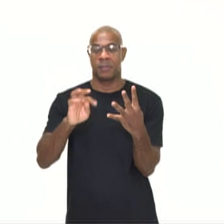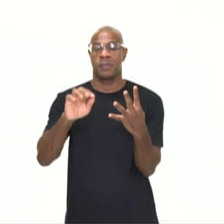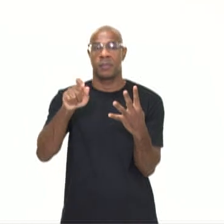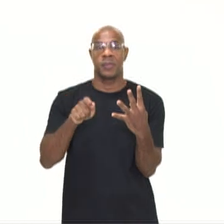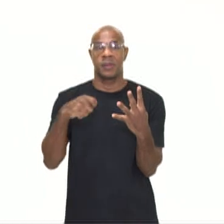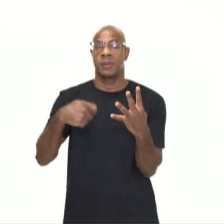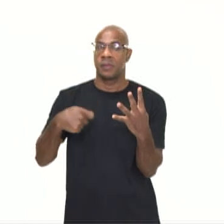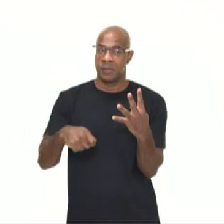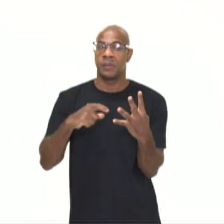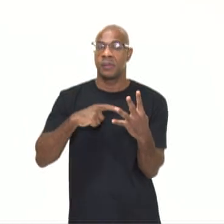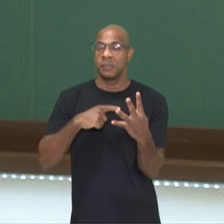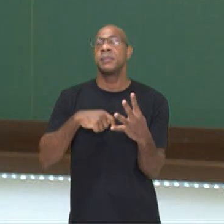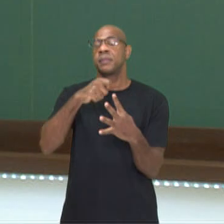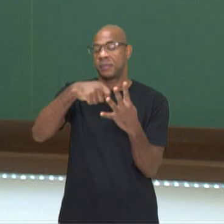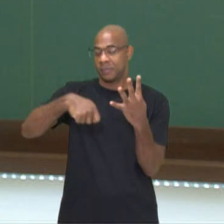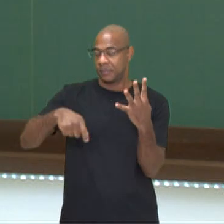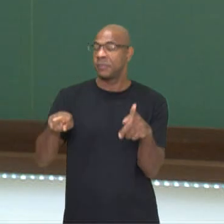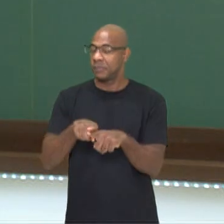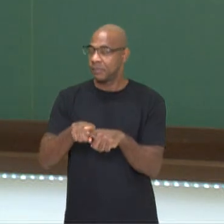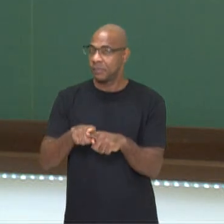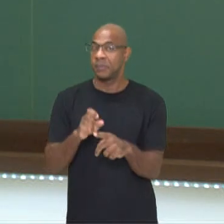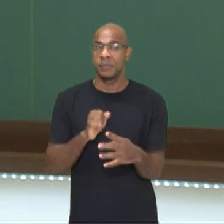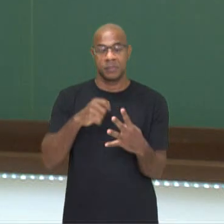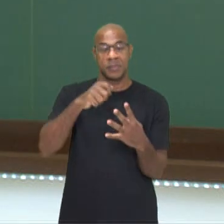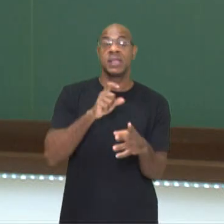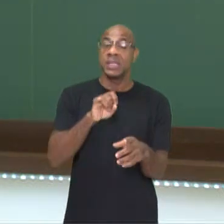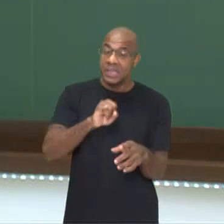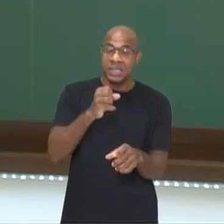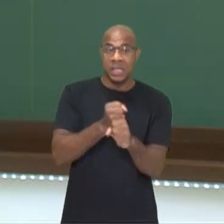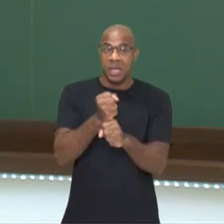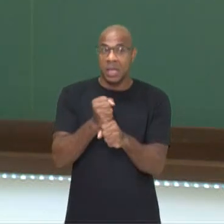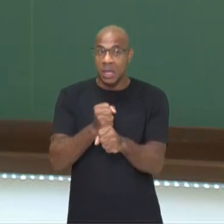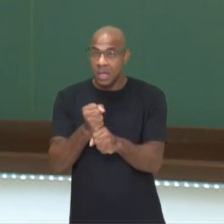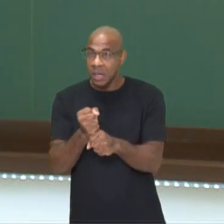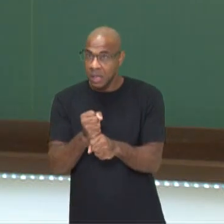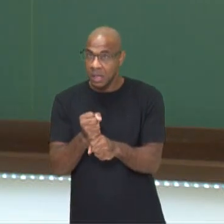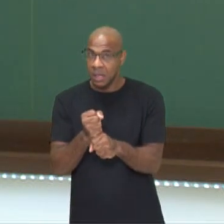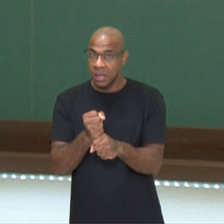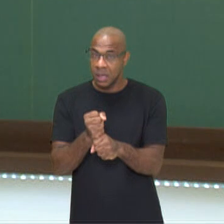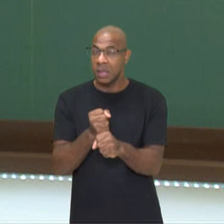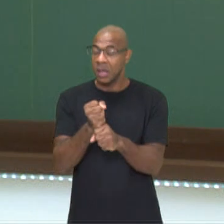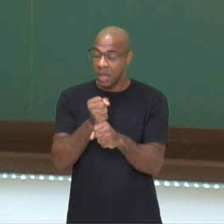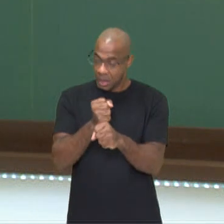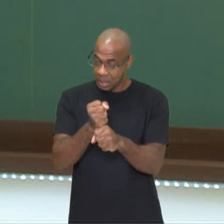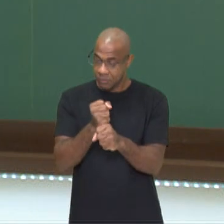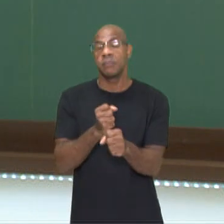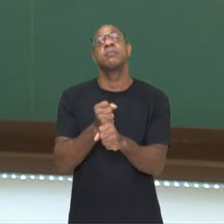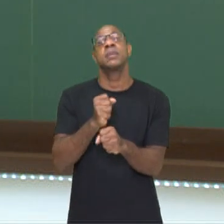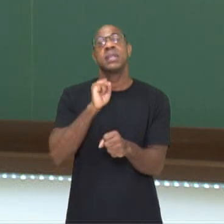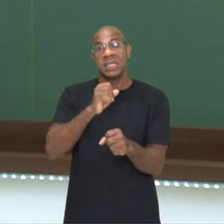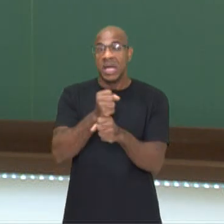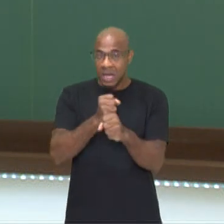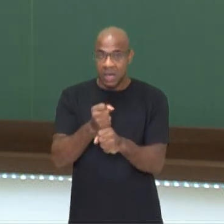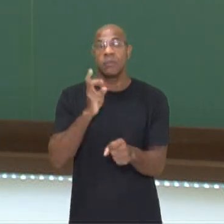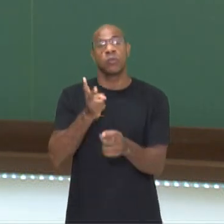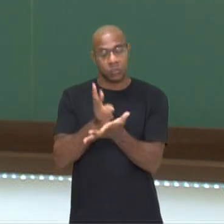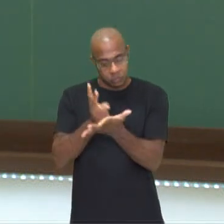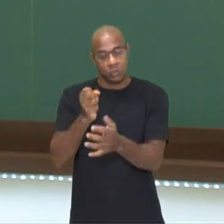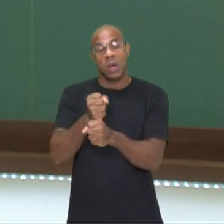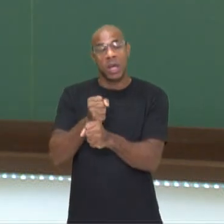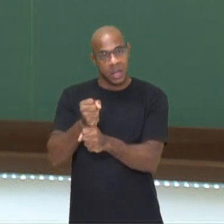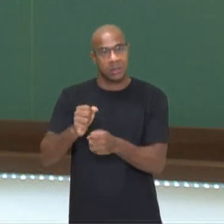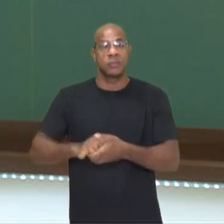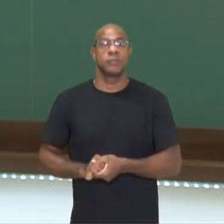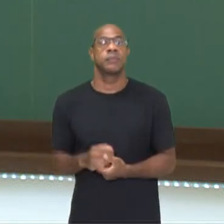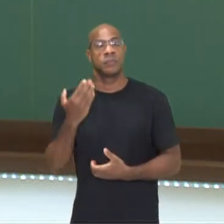também deverá ser mensal, tá? Se o tempo fosse dado em anos, aí a taxa seria anual, legal? Muito bem. Então, a taxa de